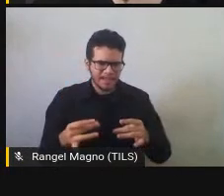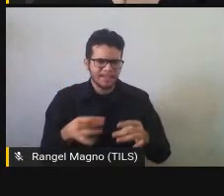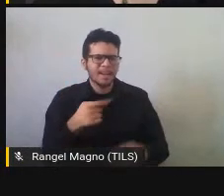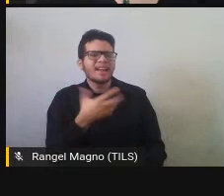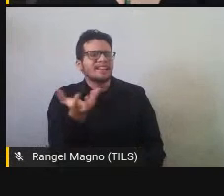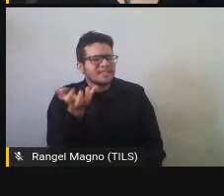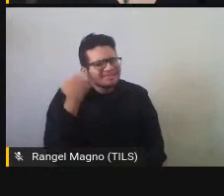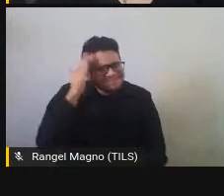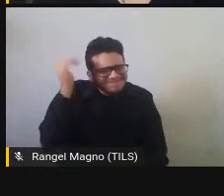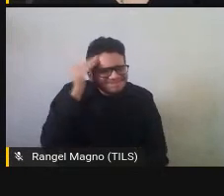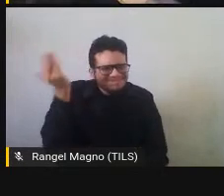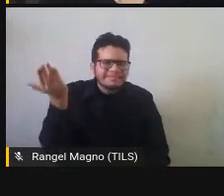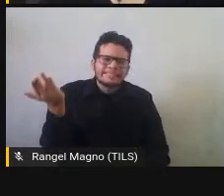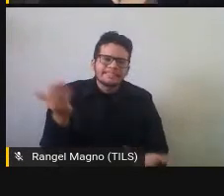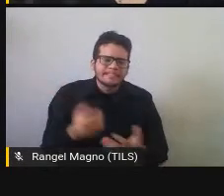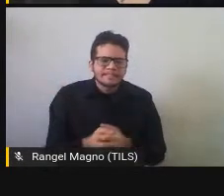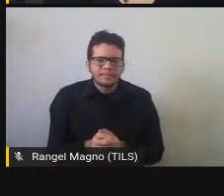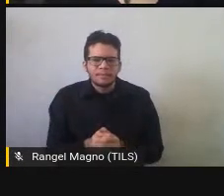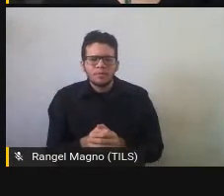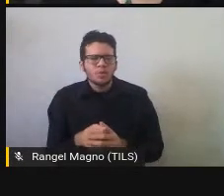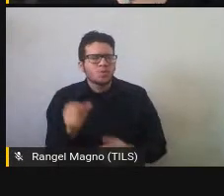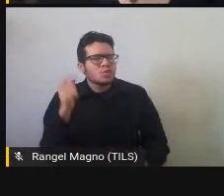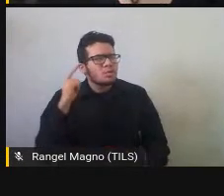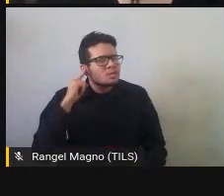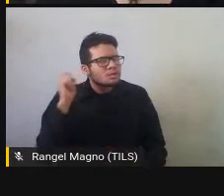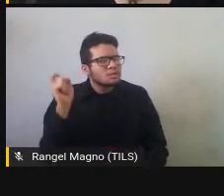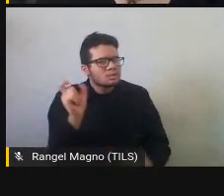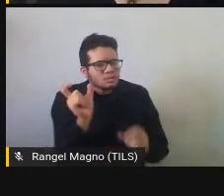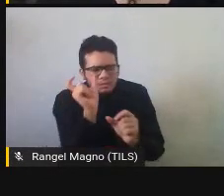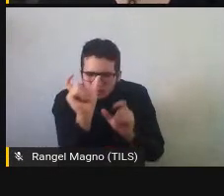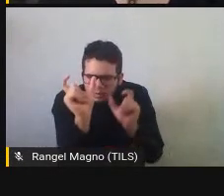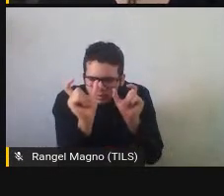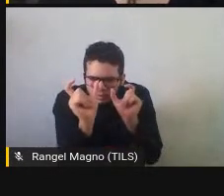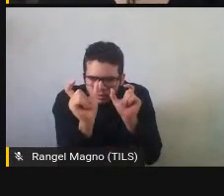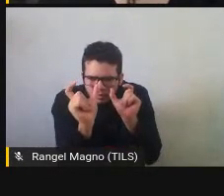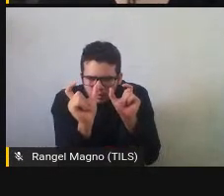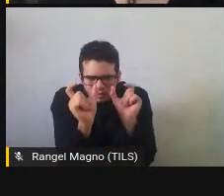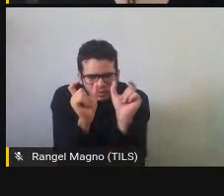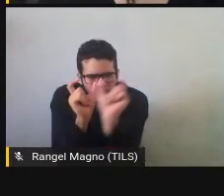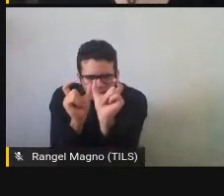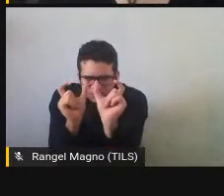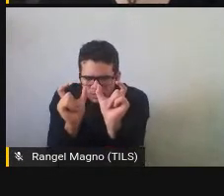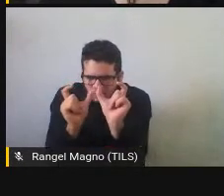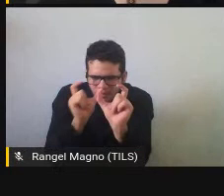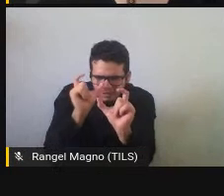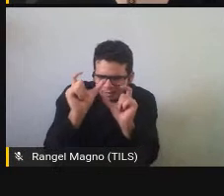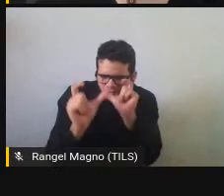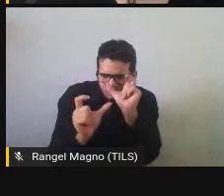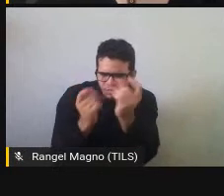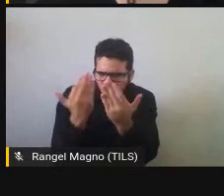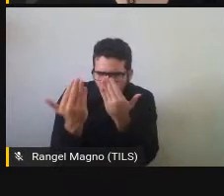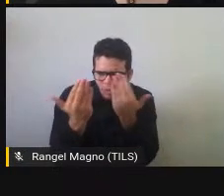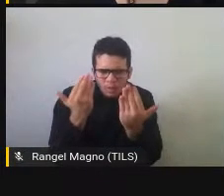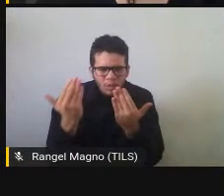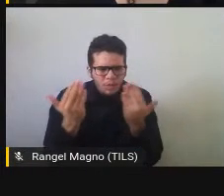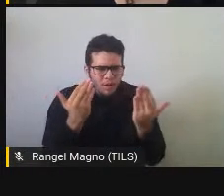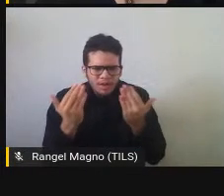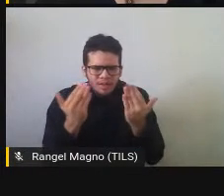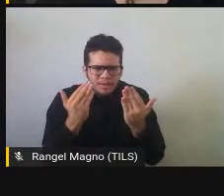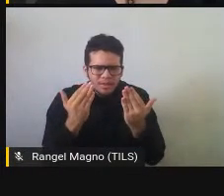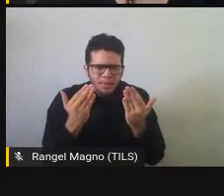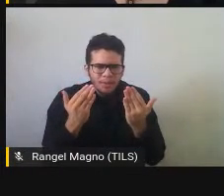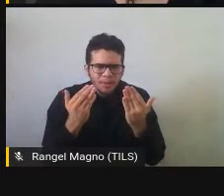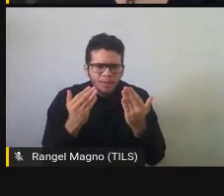polêmica de um som poder ou não poder passar para outro colocava o real funcionamento do fenômeno